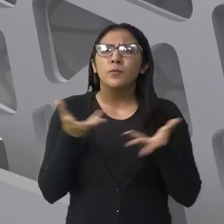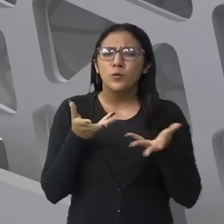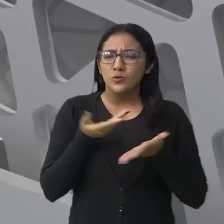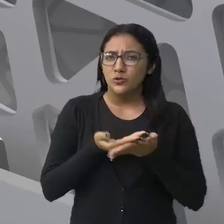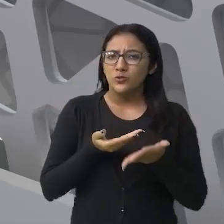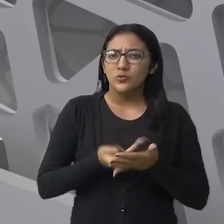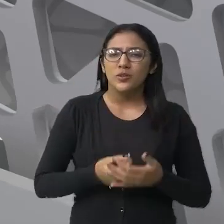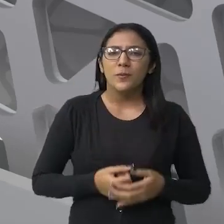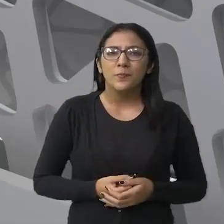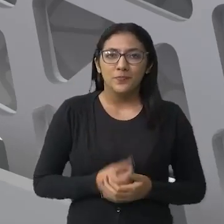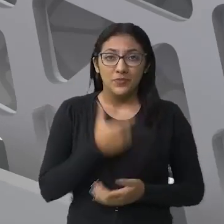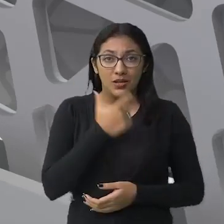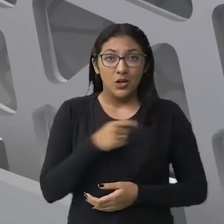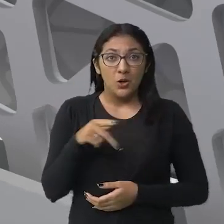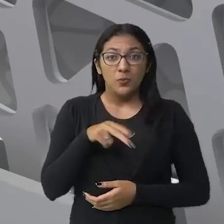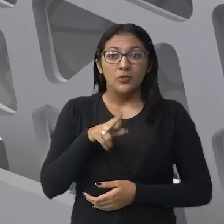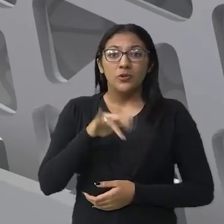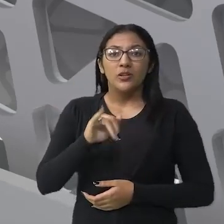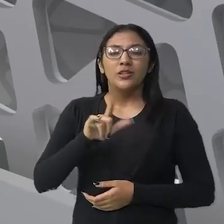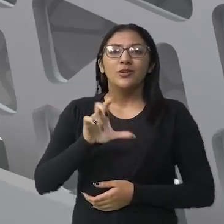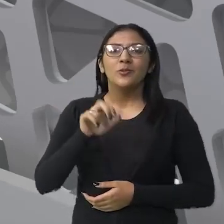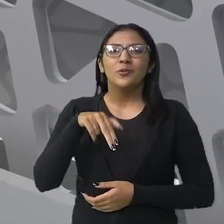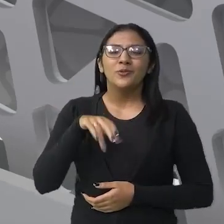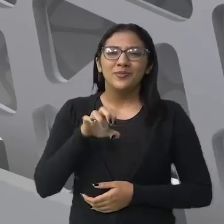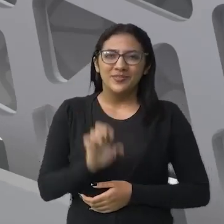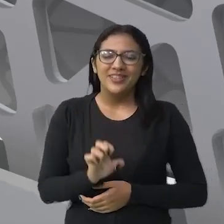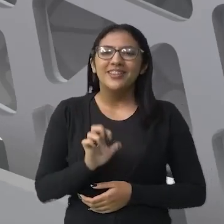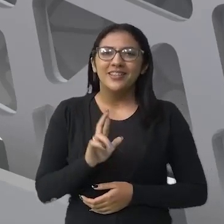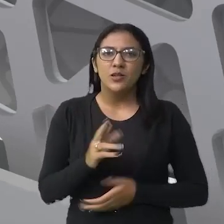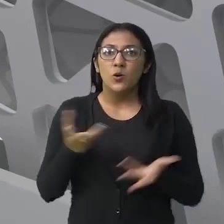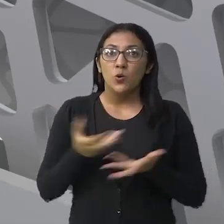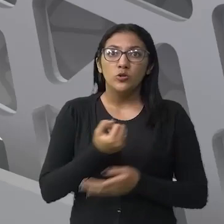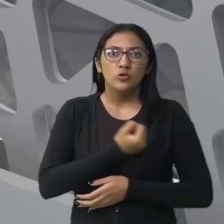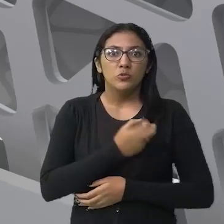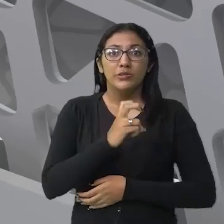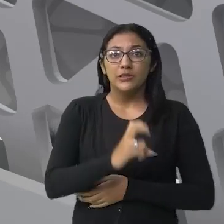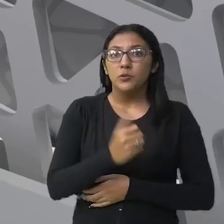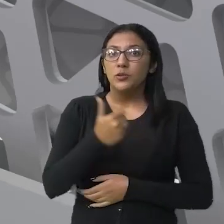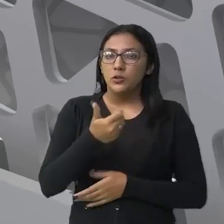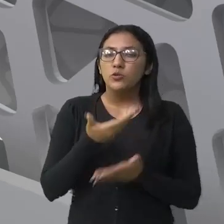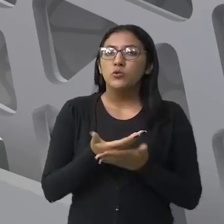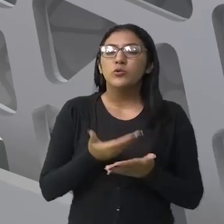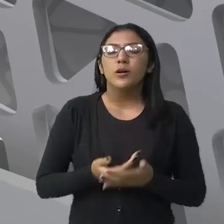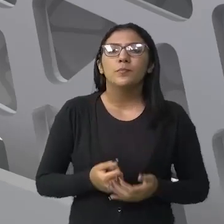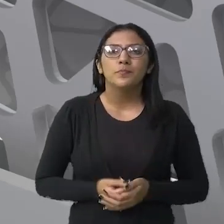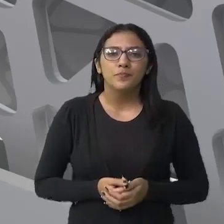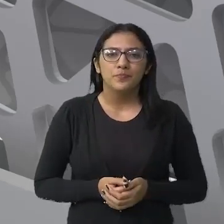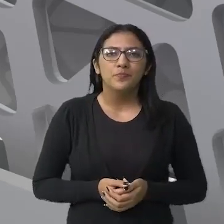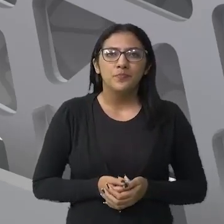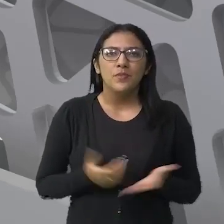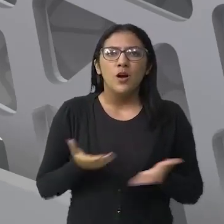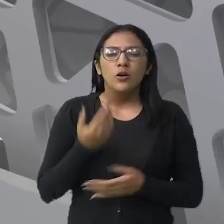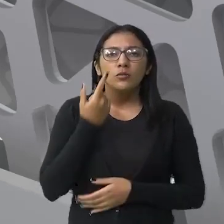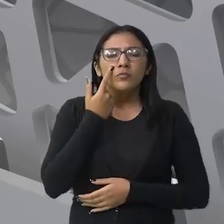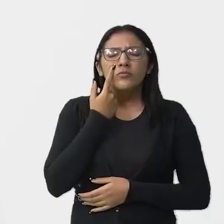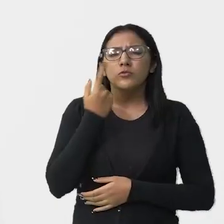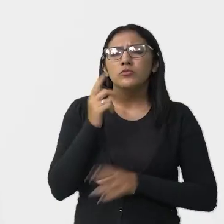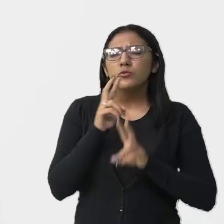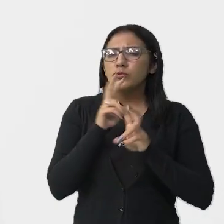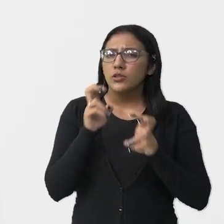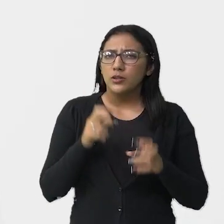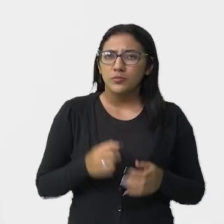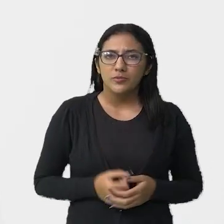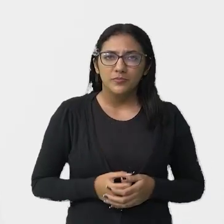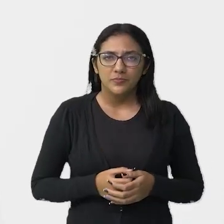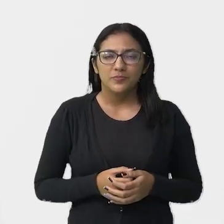nossa aula de hoje. Eu sou o professor Rio, sou professor de matemática e nós estamos na aula de número 51. Acompanhe comigo então o objeto de